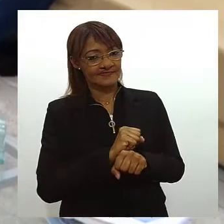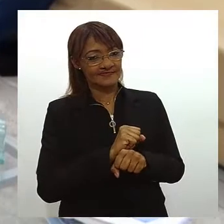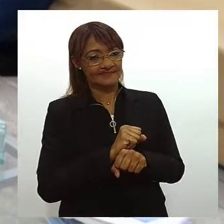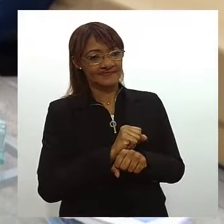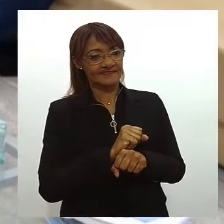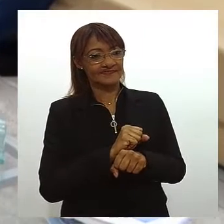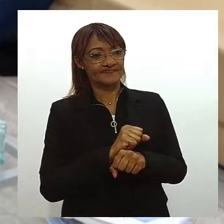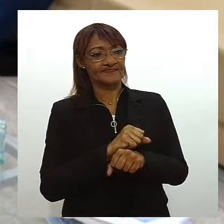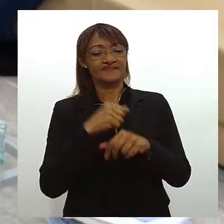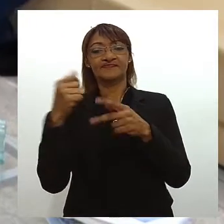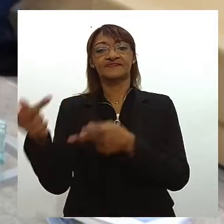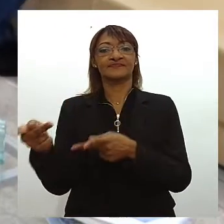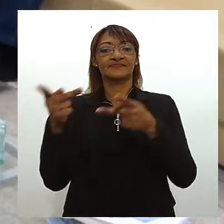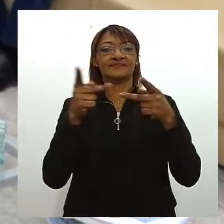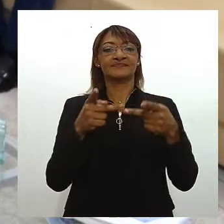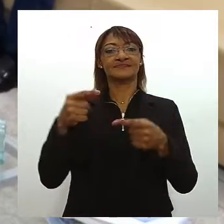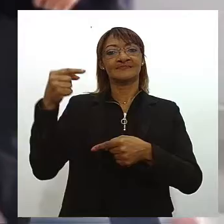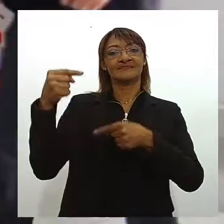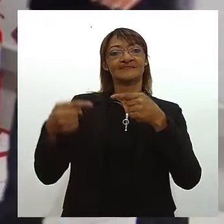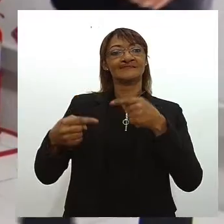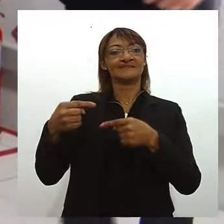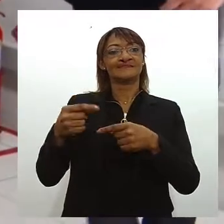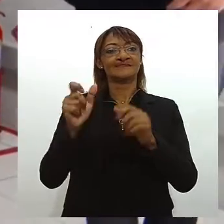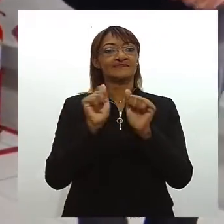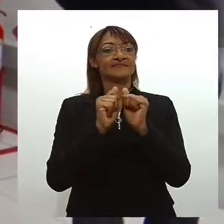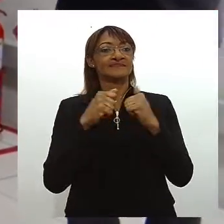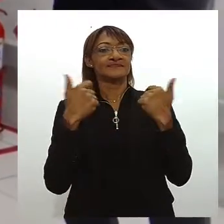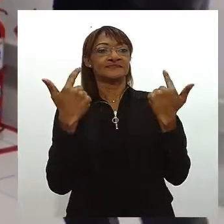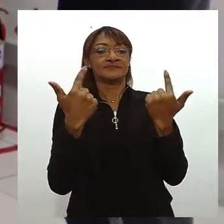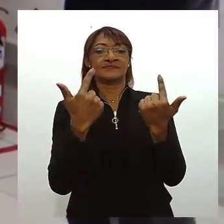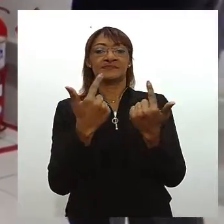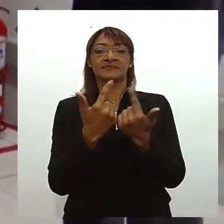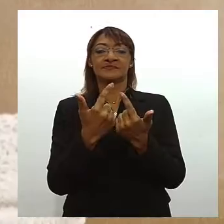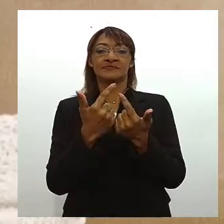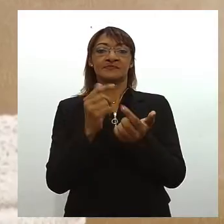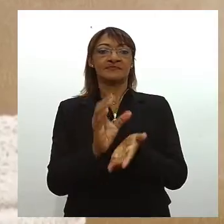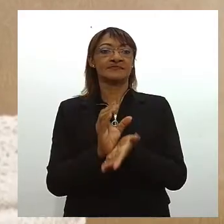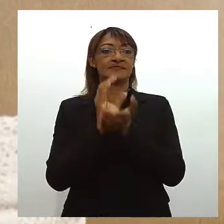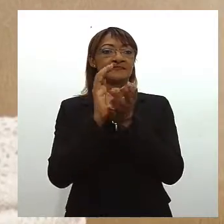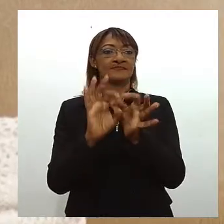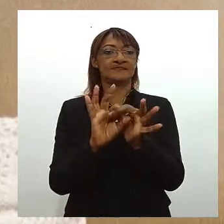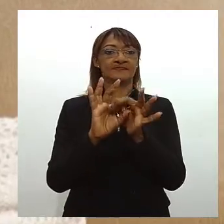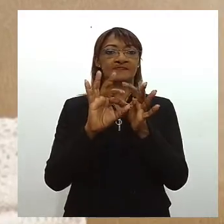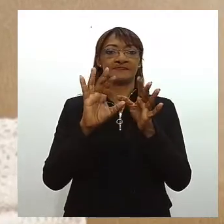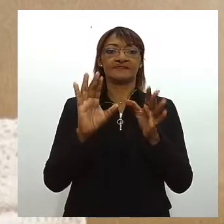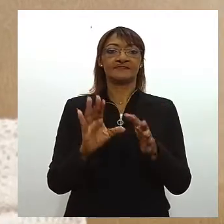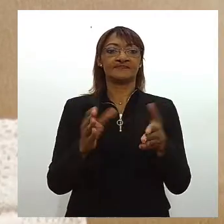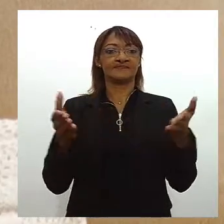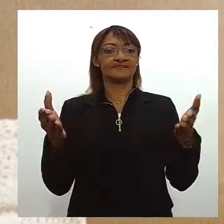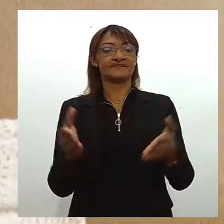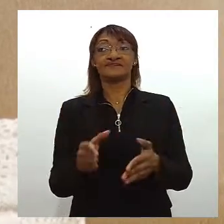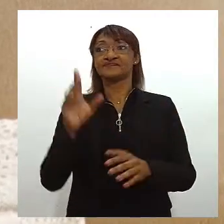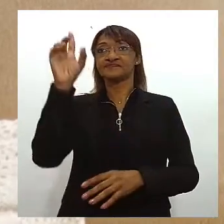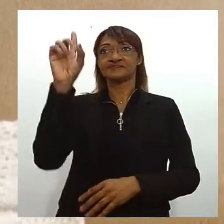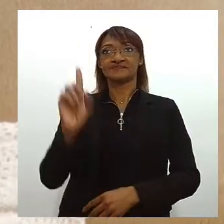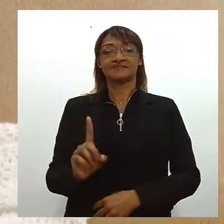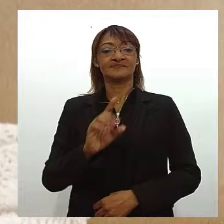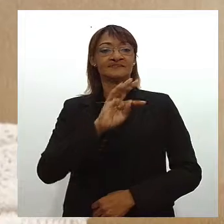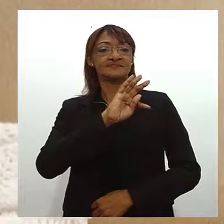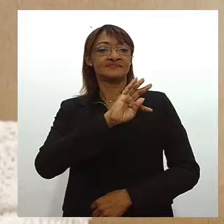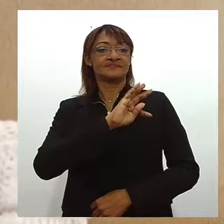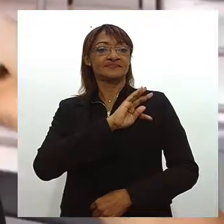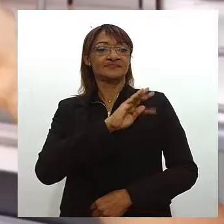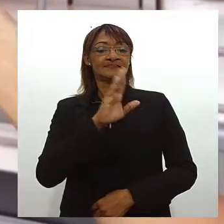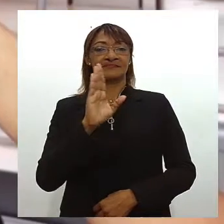O convite para o diálogo com a Casa Legislativa partiu do Conselho Deliberativo e do atual diretor técnico do SEBRAE,